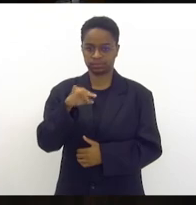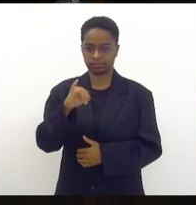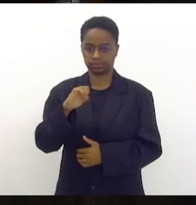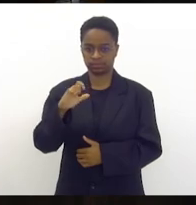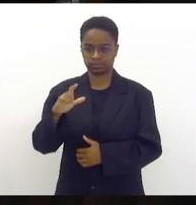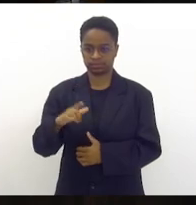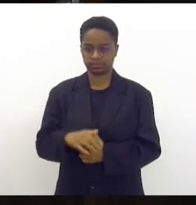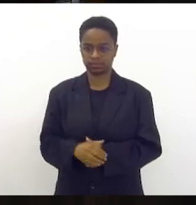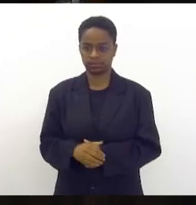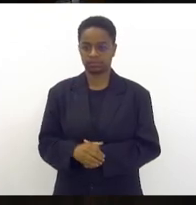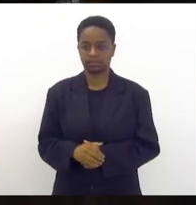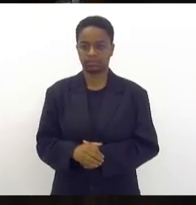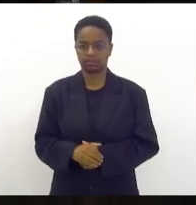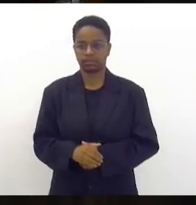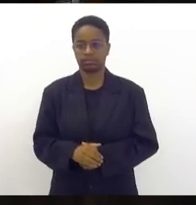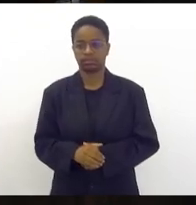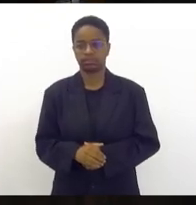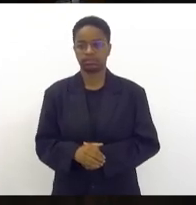deputado Daniel Libreiron.